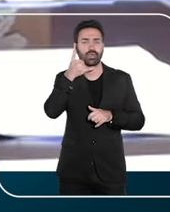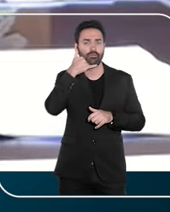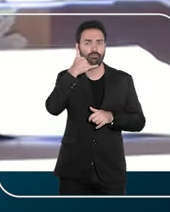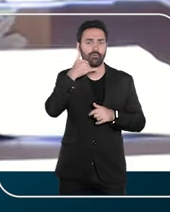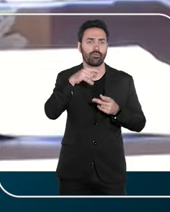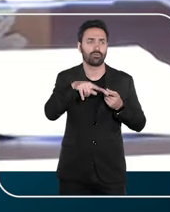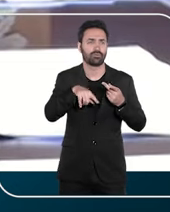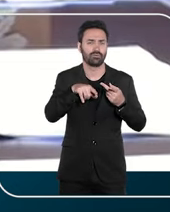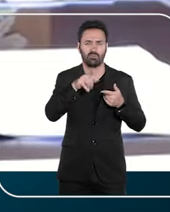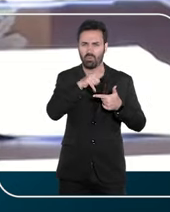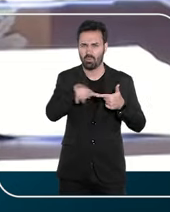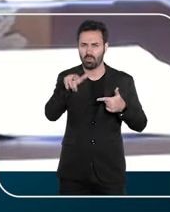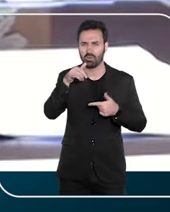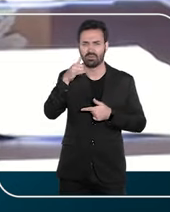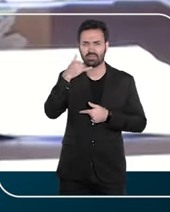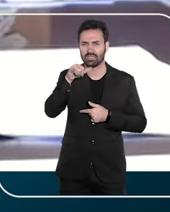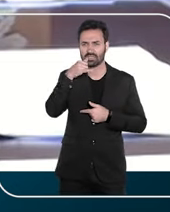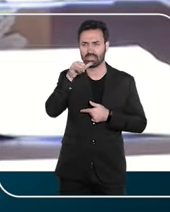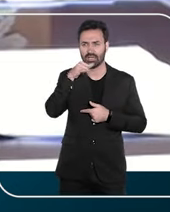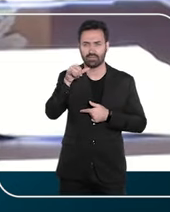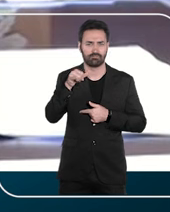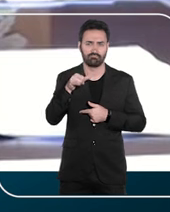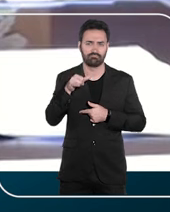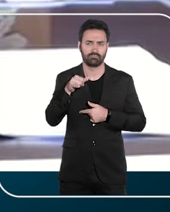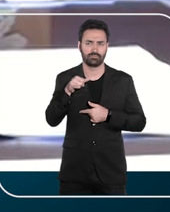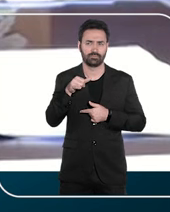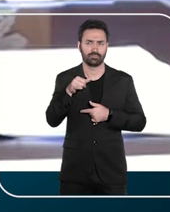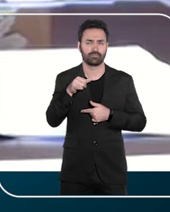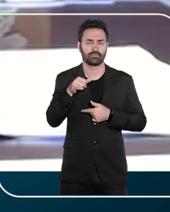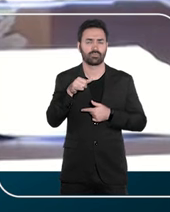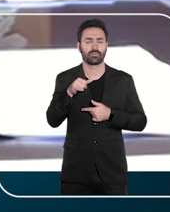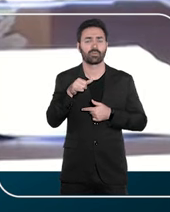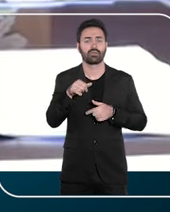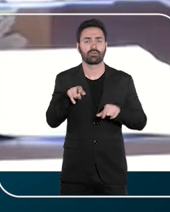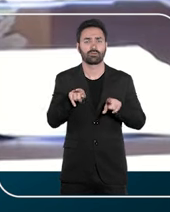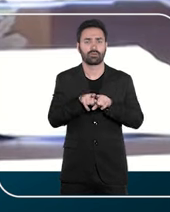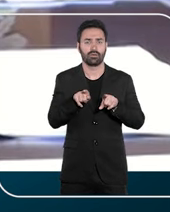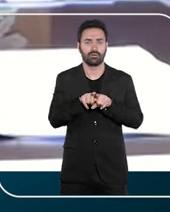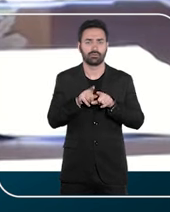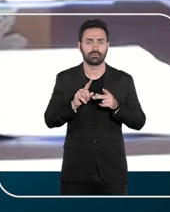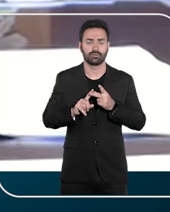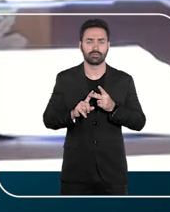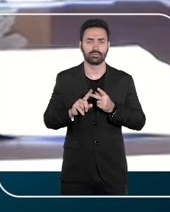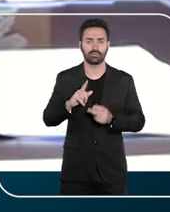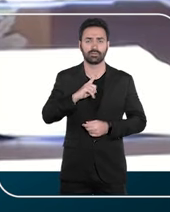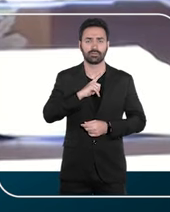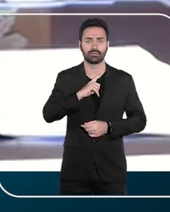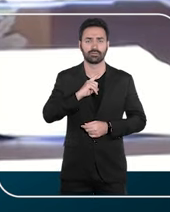eletricidade, são coisas diferentes, né? Previdência, são aquilo que nós chamamos